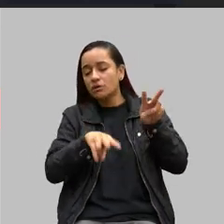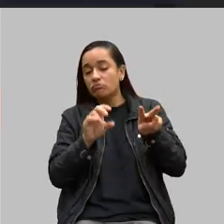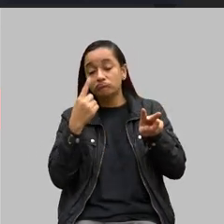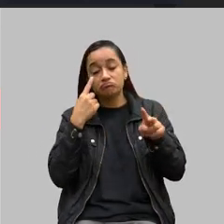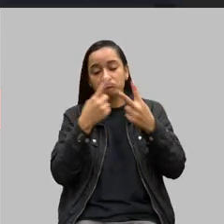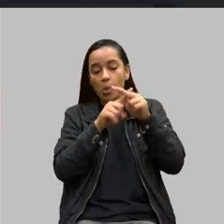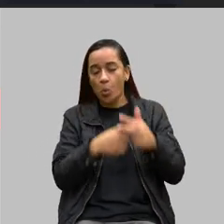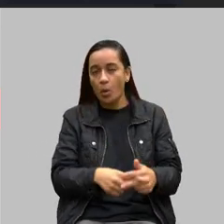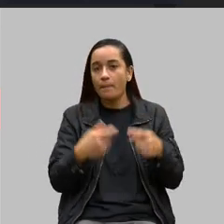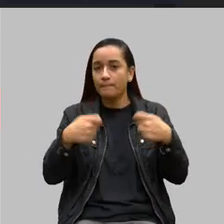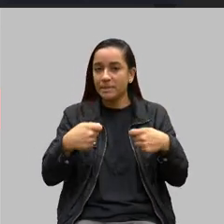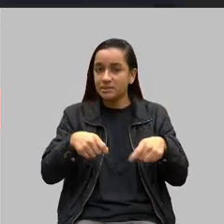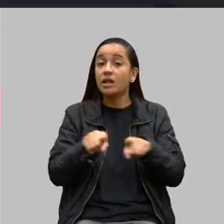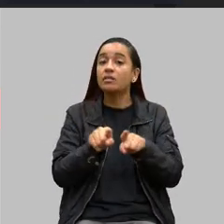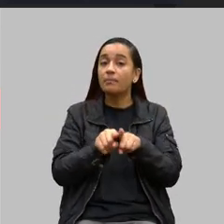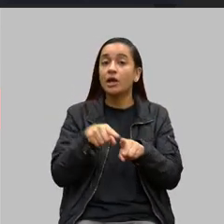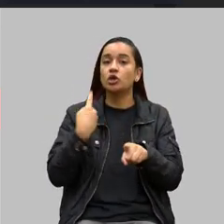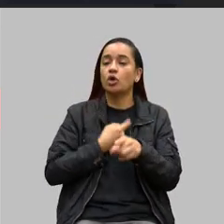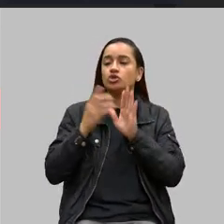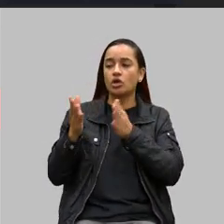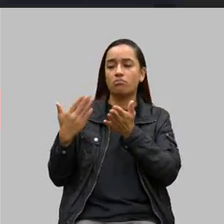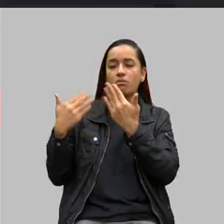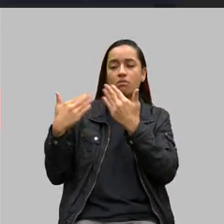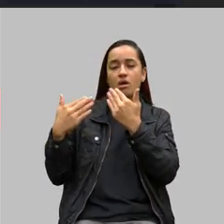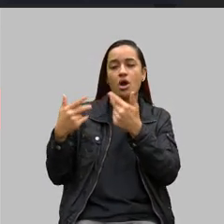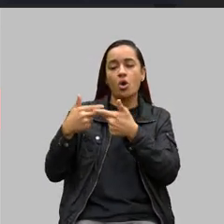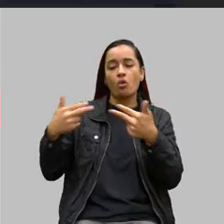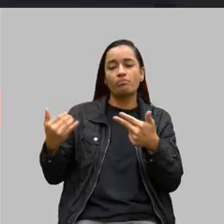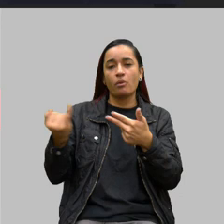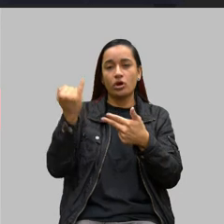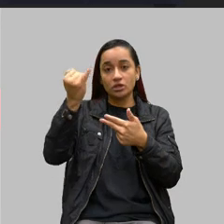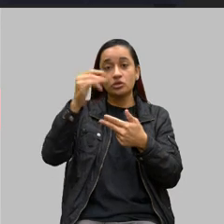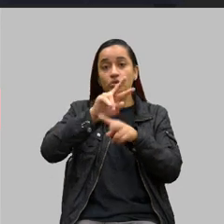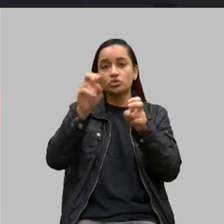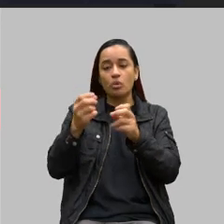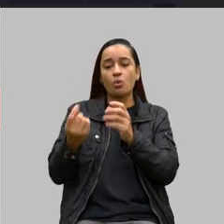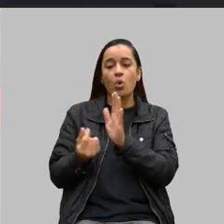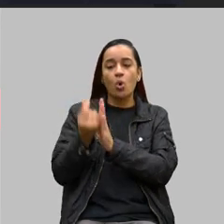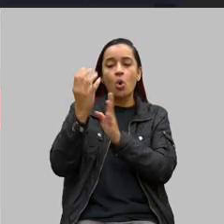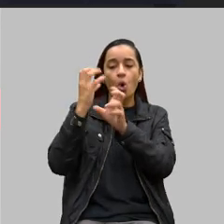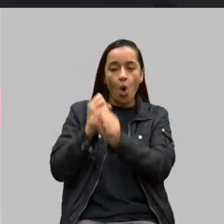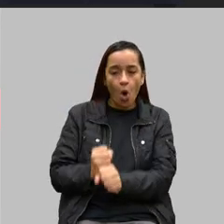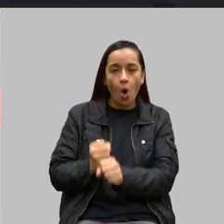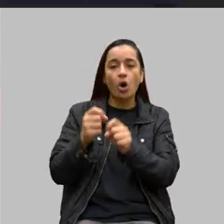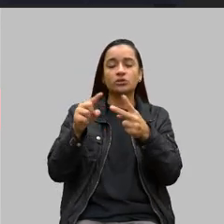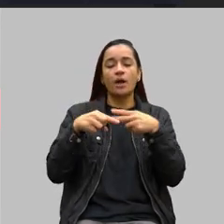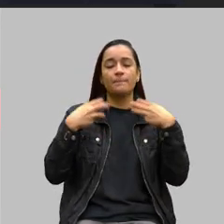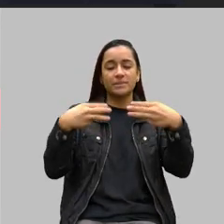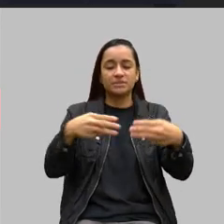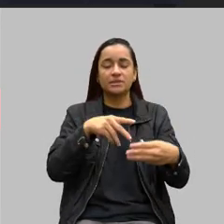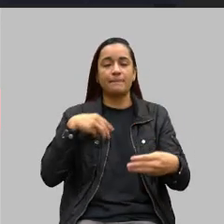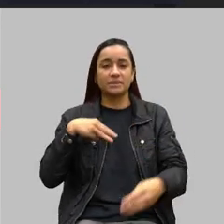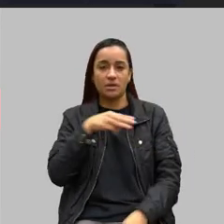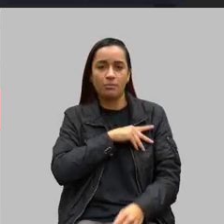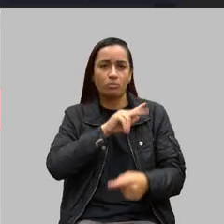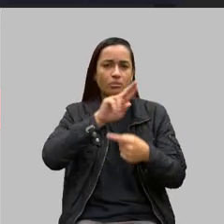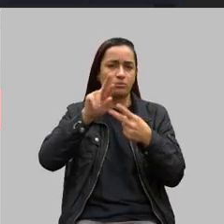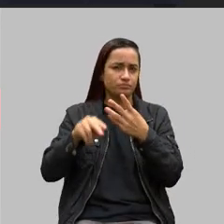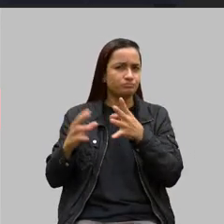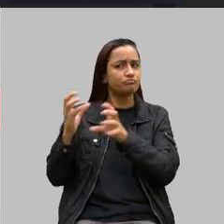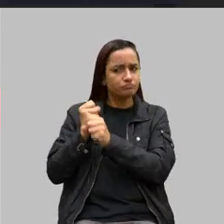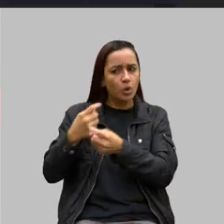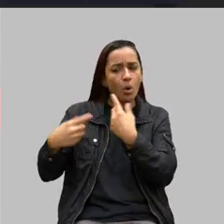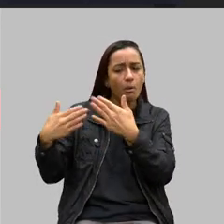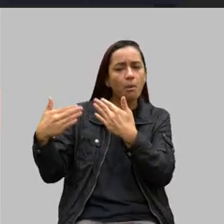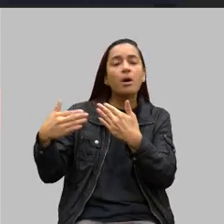né conversas importantes envolvendo nossos órgãos de controle Tribunal de Contas do Estado ministério público né o esforço né de construção de